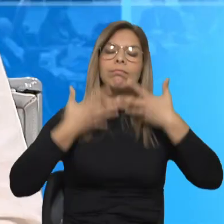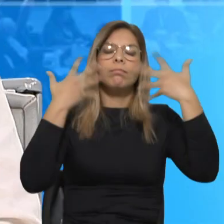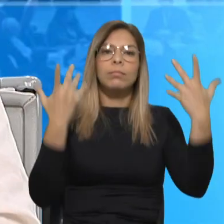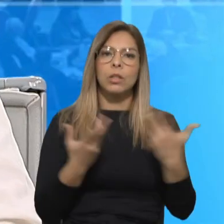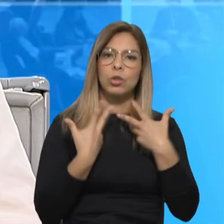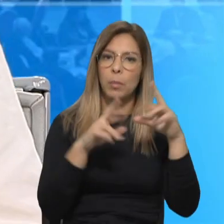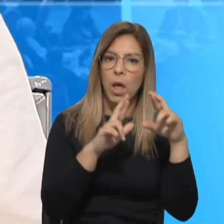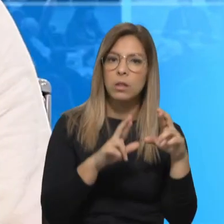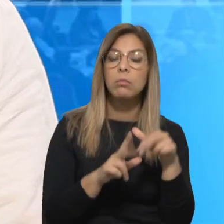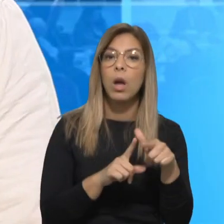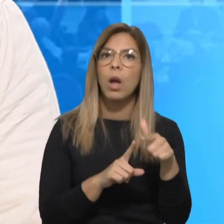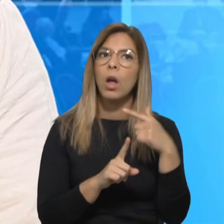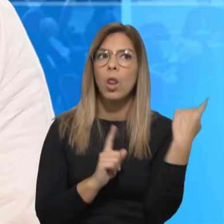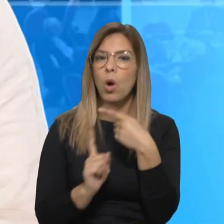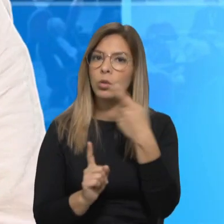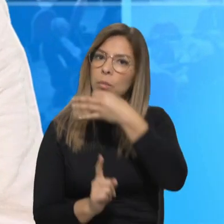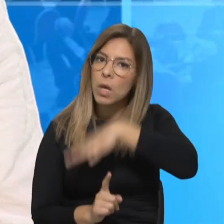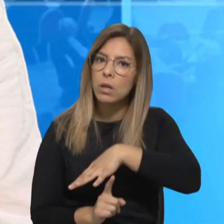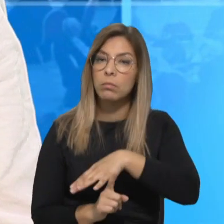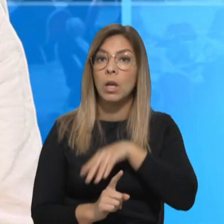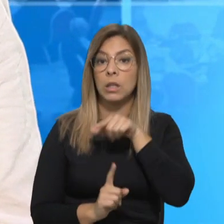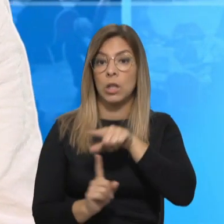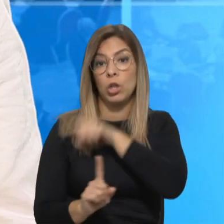eu sublinhava que este jubileu,